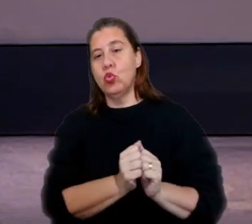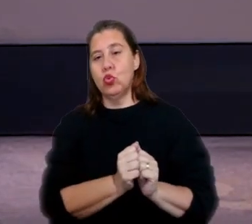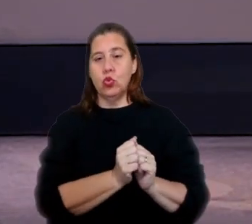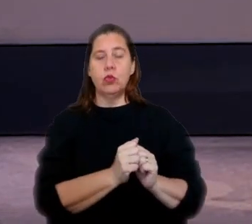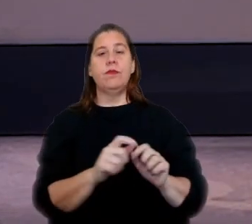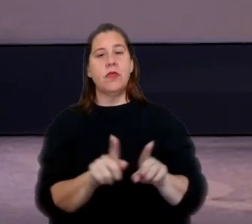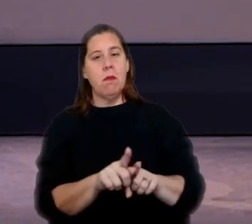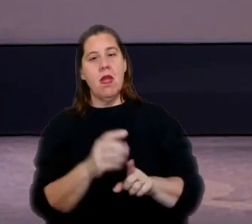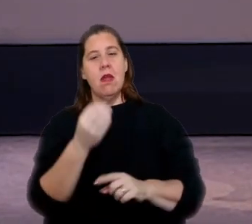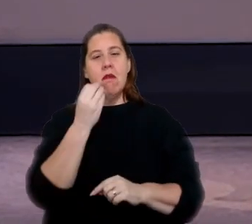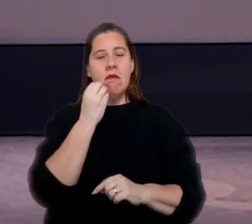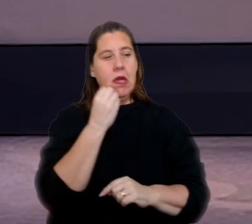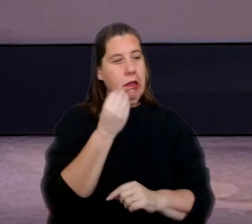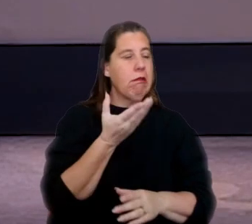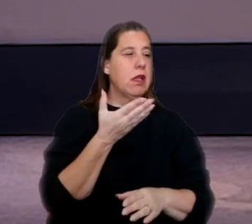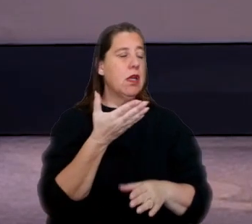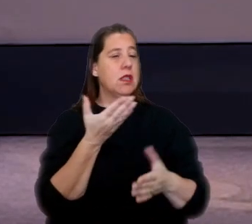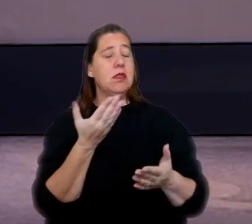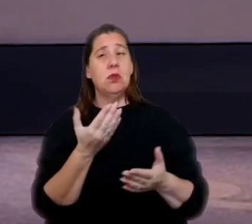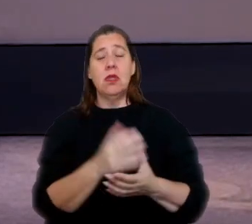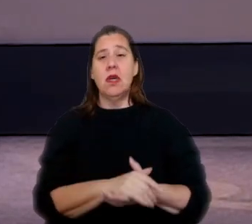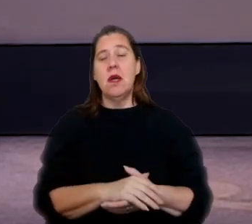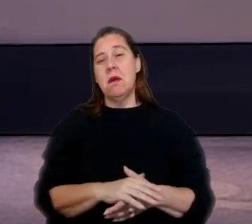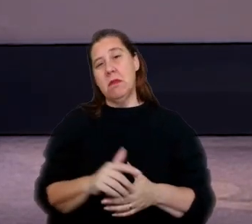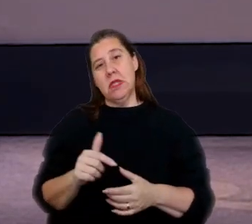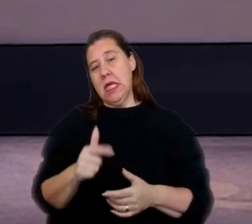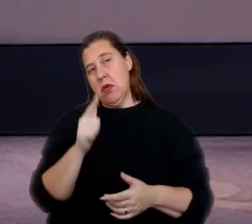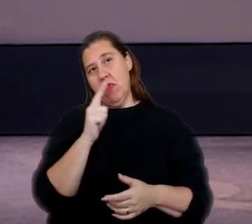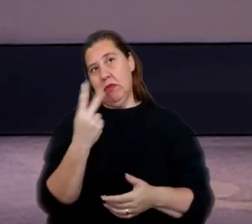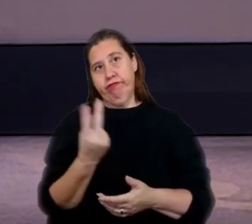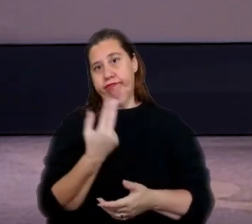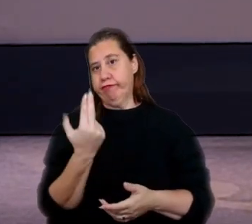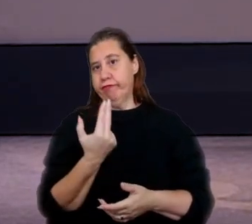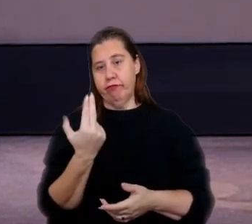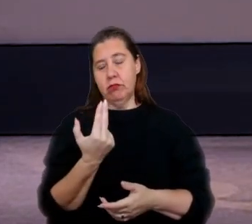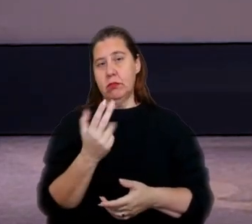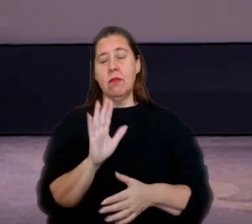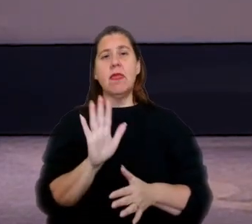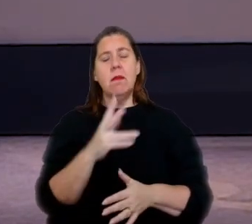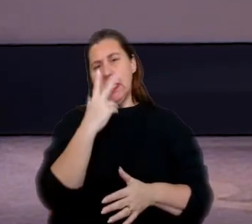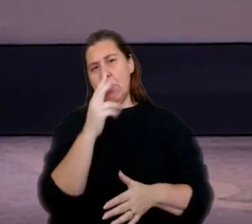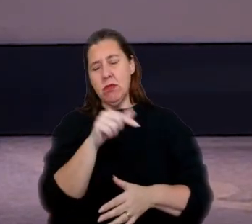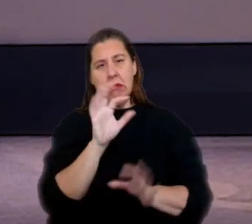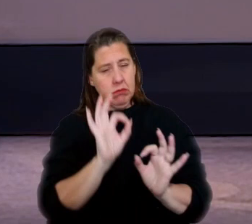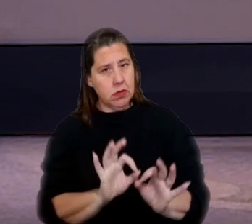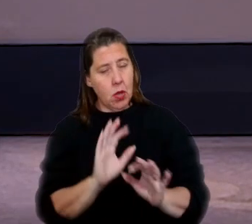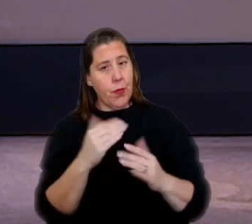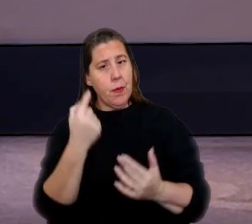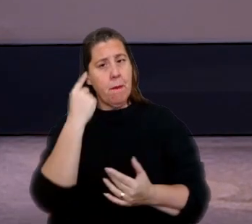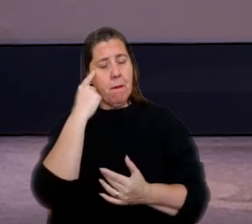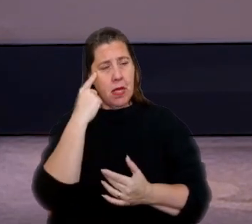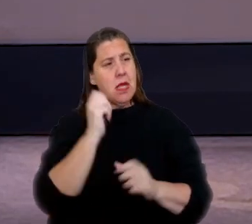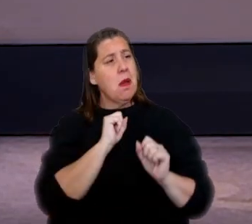né, então ele vai também procurando uma saída ali para ele que não, acho que não ia funcionar nada, né. Mas eu acho que você